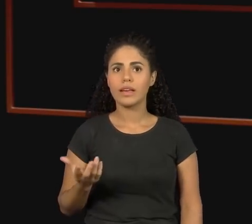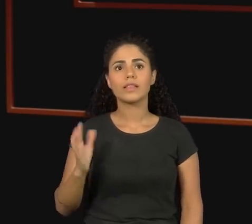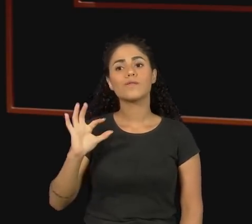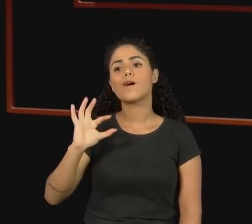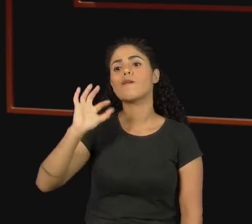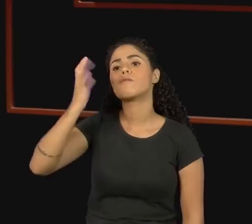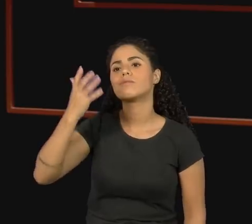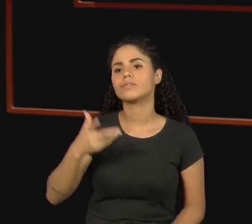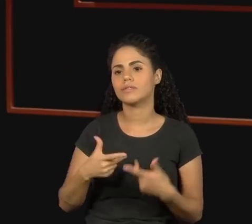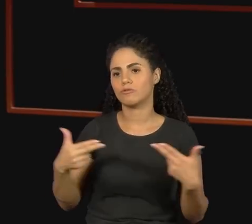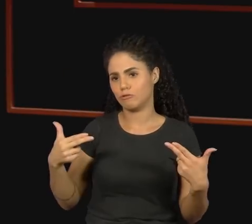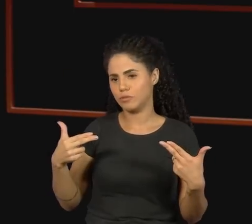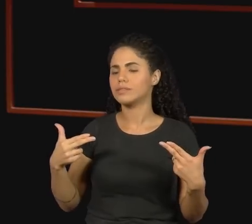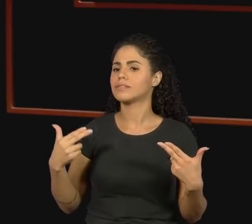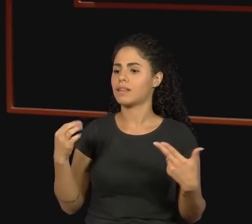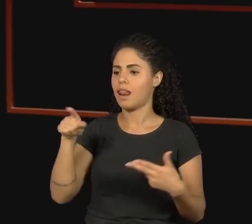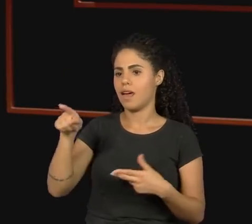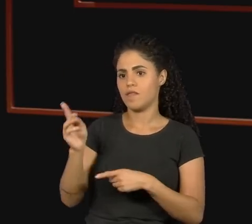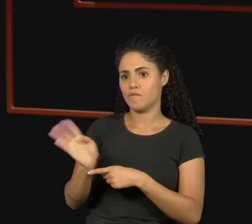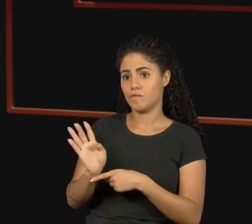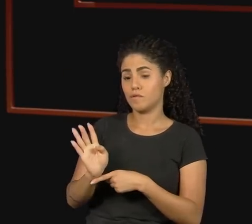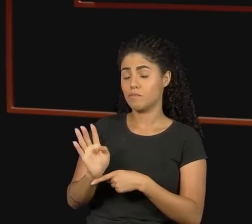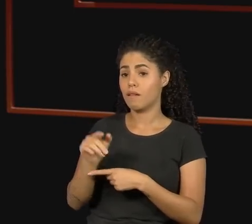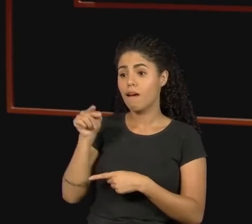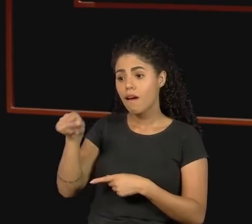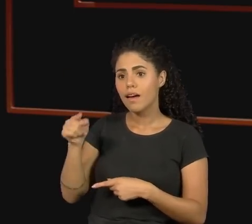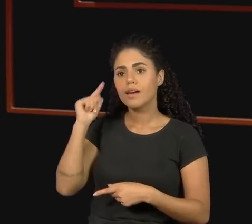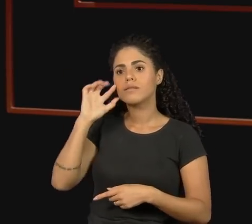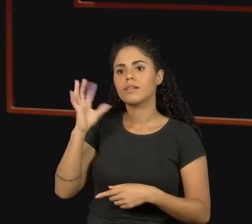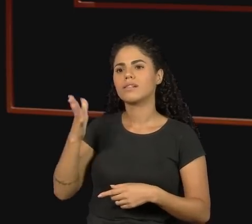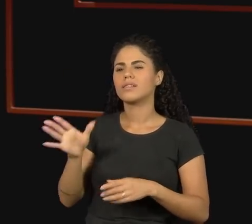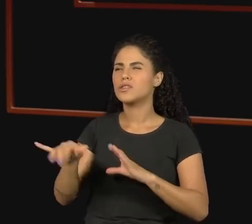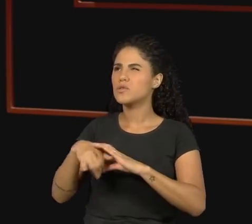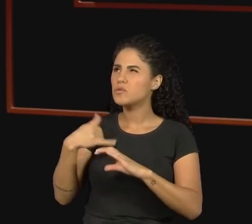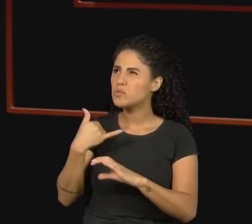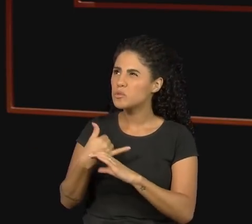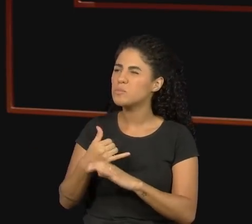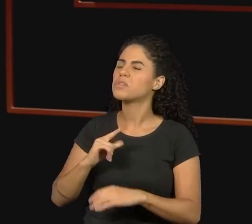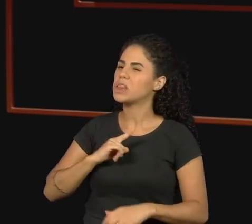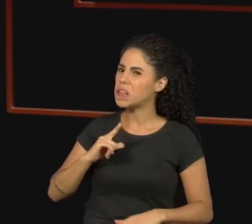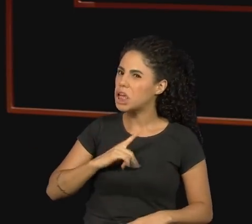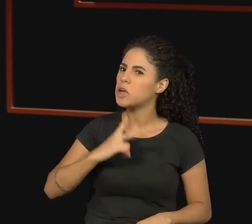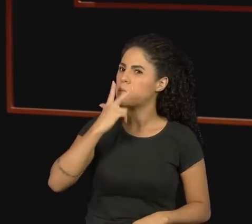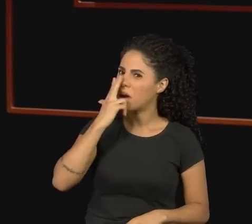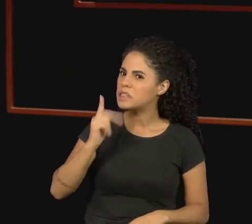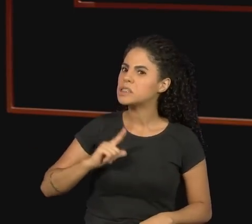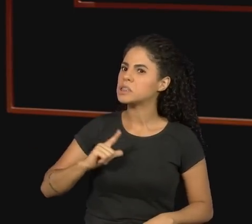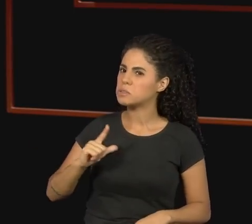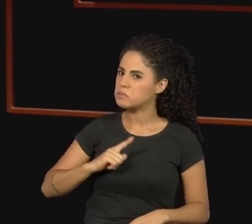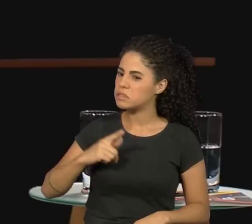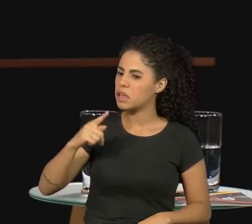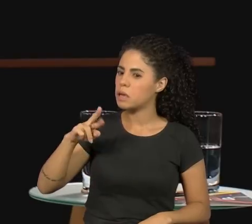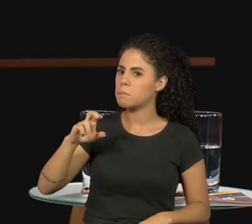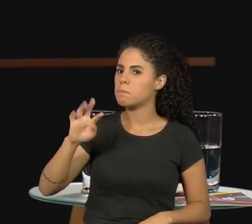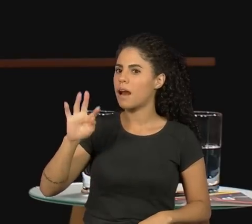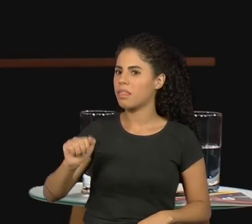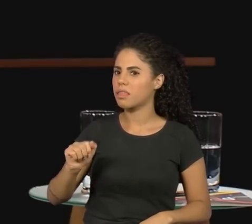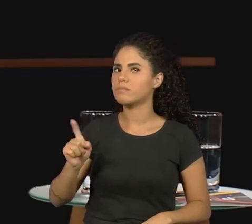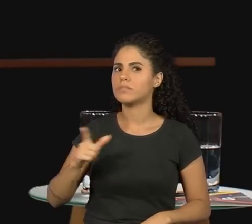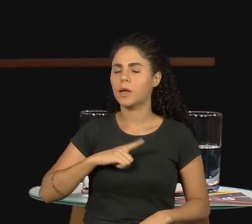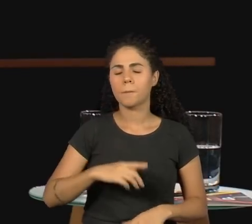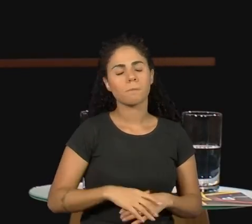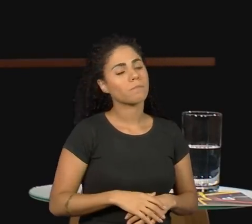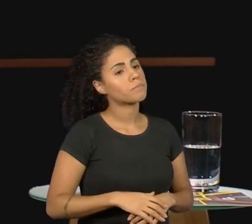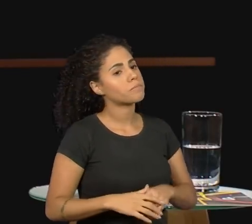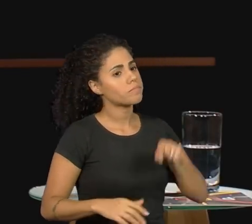Aconteceu muitas coisas com esse filme. Ele está no YouTube, se eu não me engano. Prata Palomares. Farjala, você